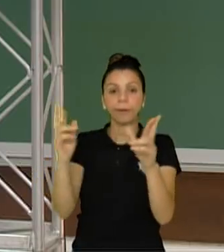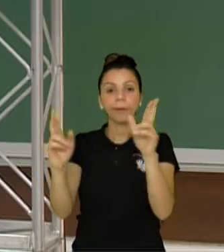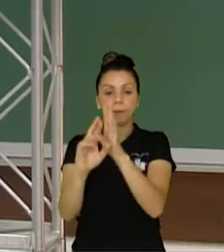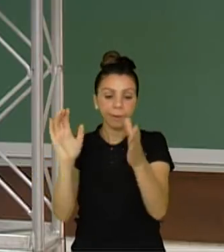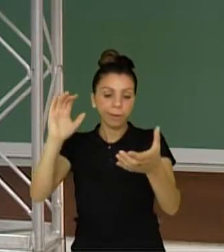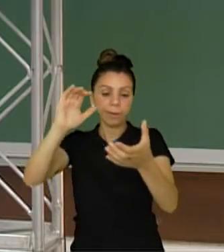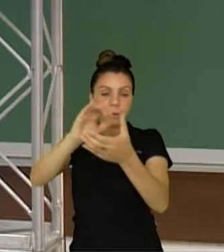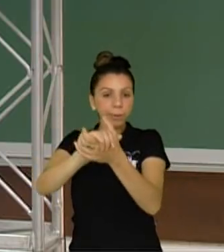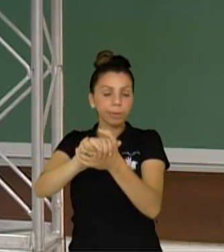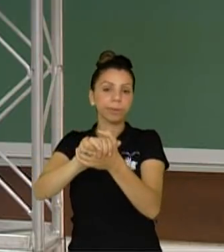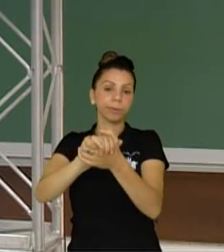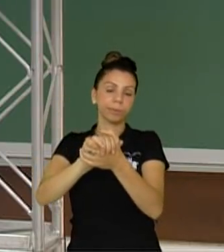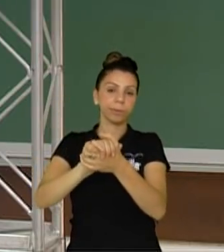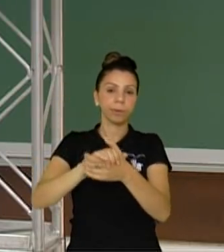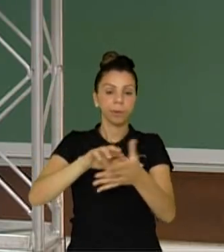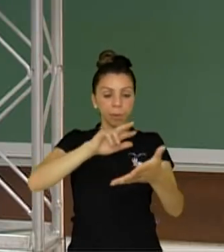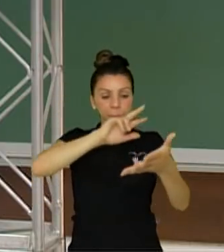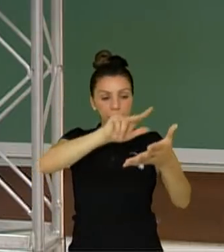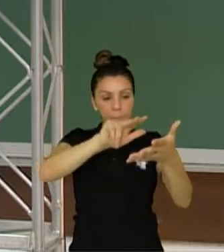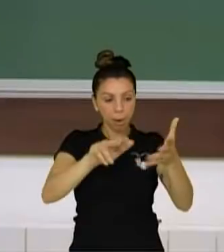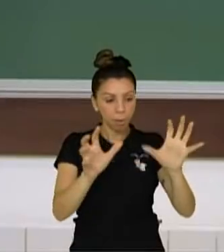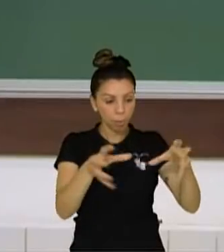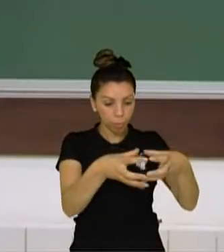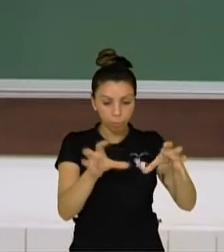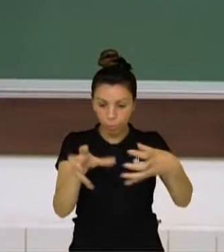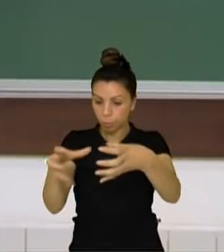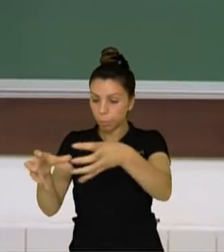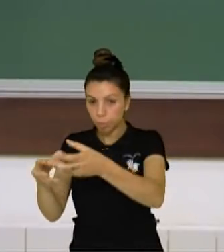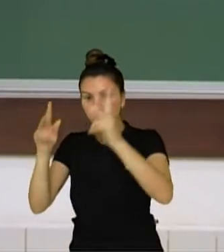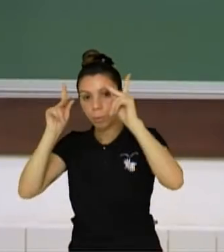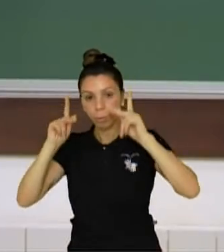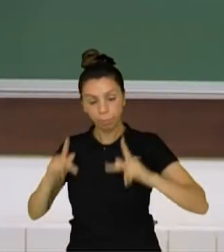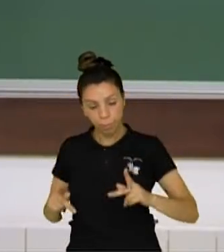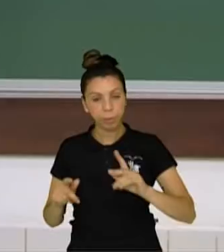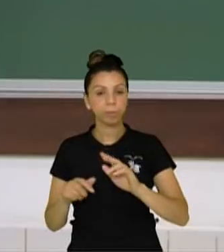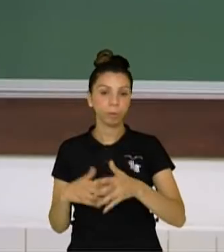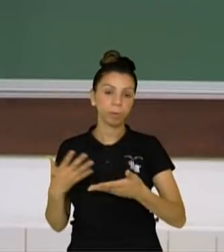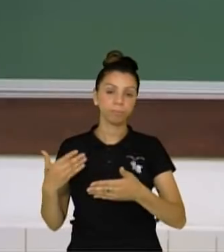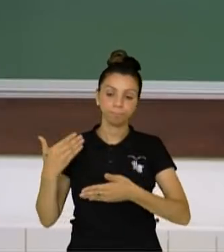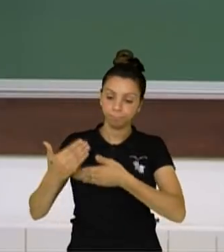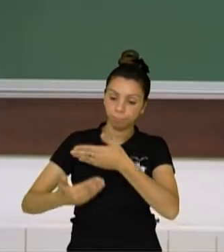relacionamentos entre os diversos grupos humanos foi um processo